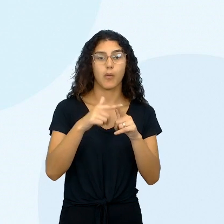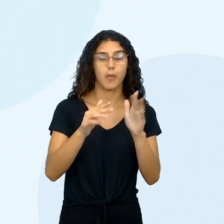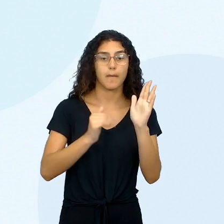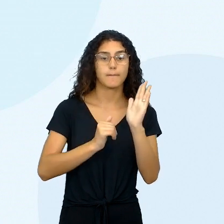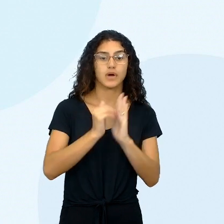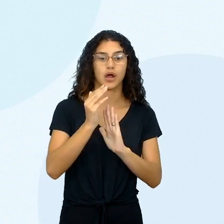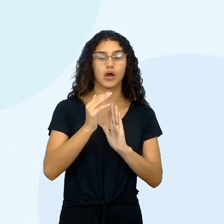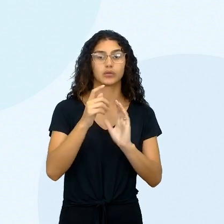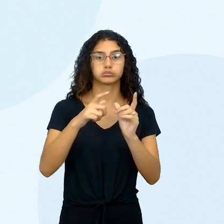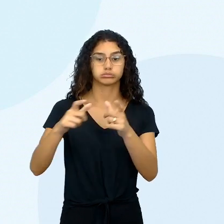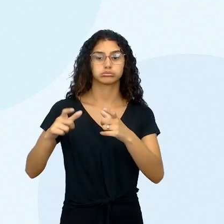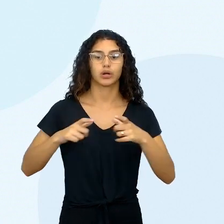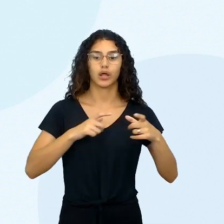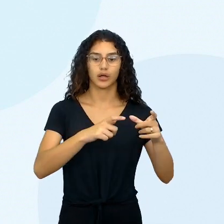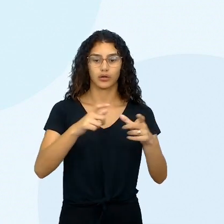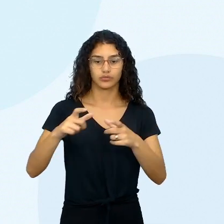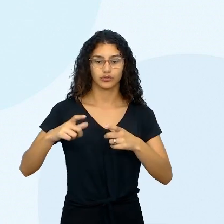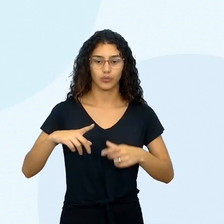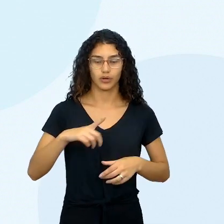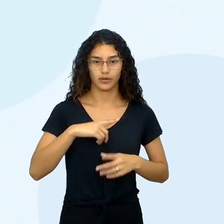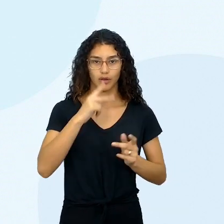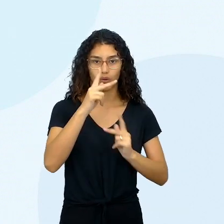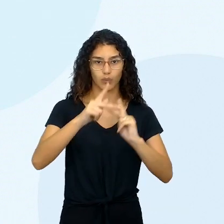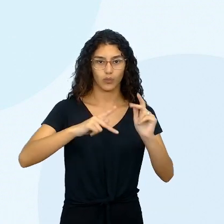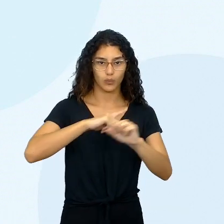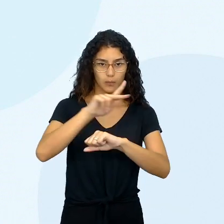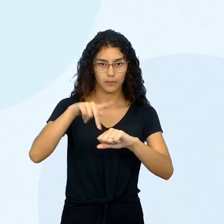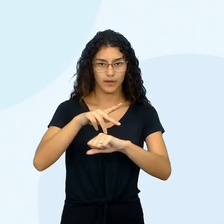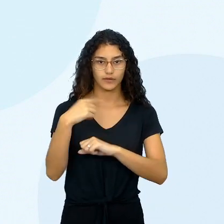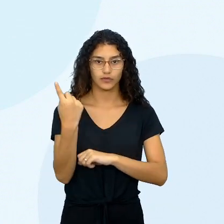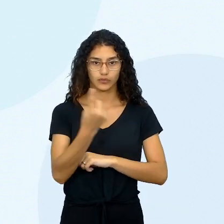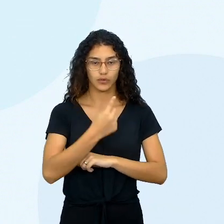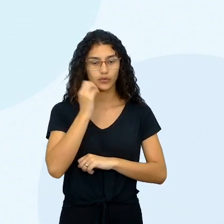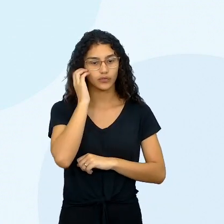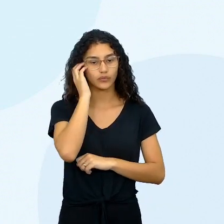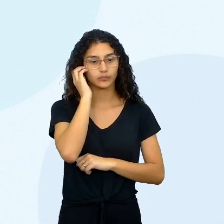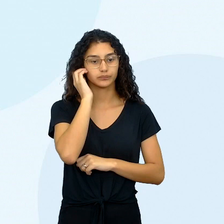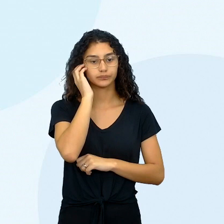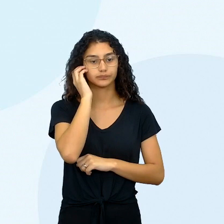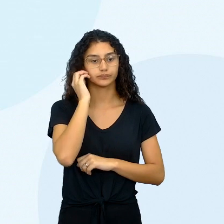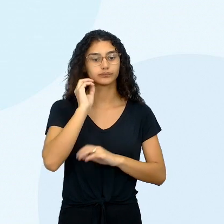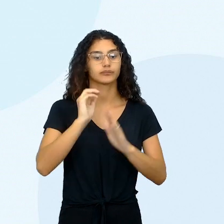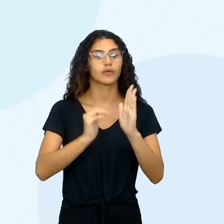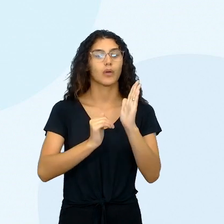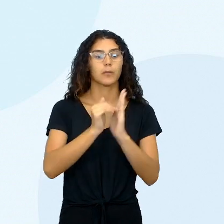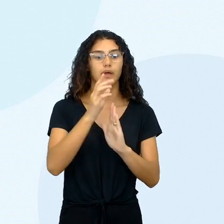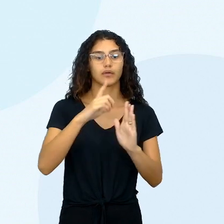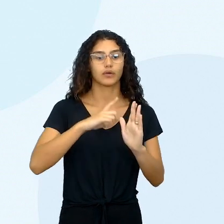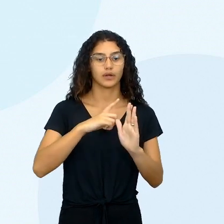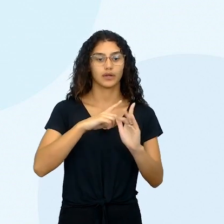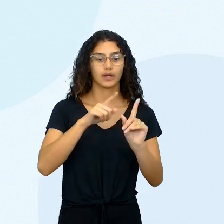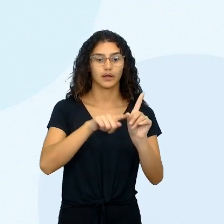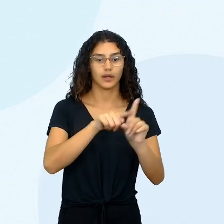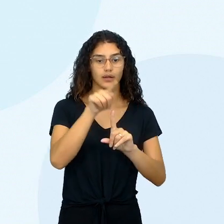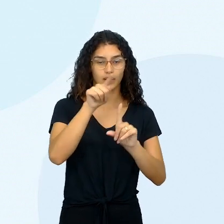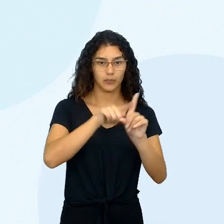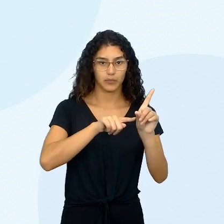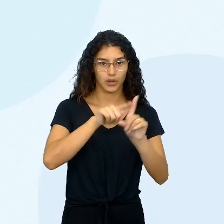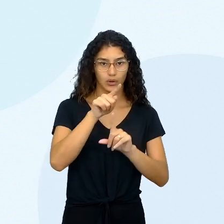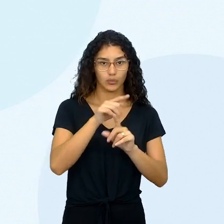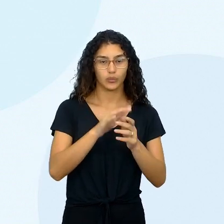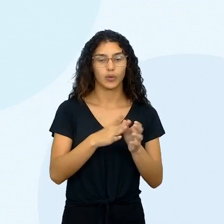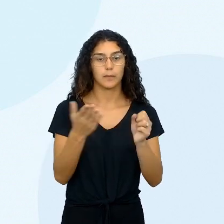algumas regiões do nosso país, né. Aumento severo das temperaturas máximas